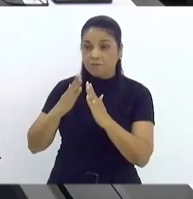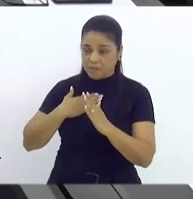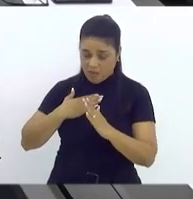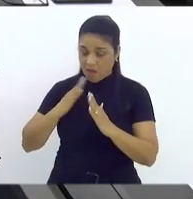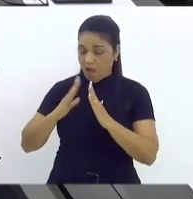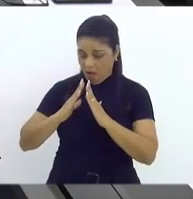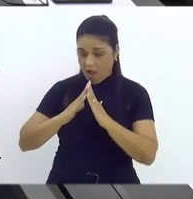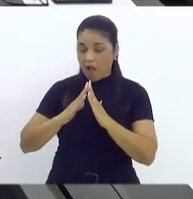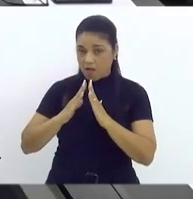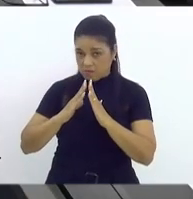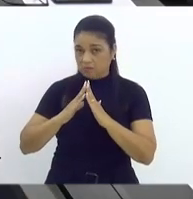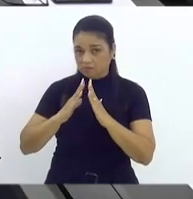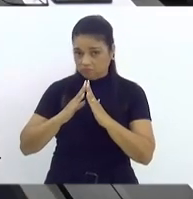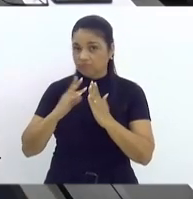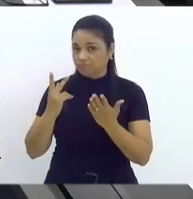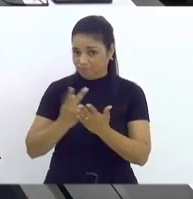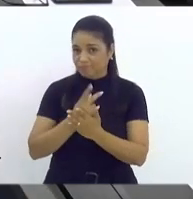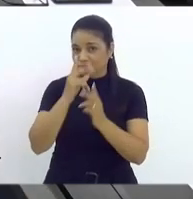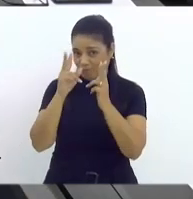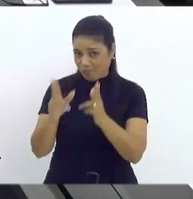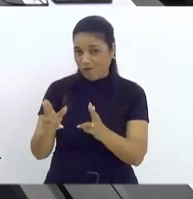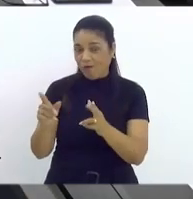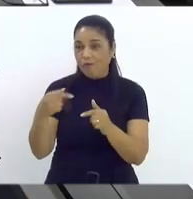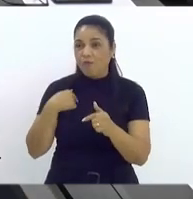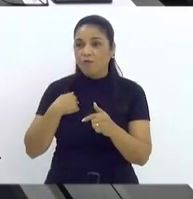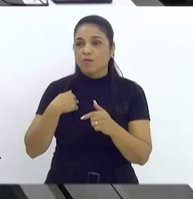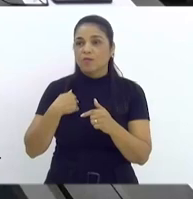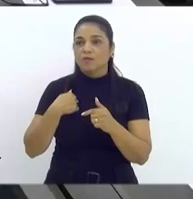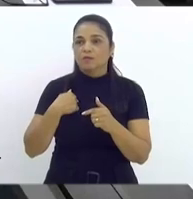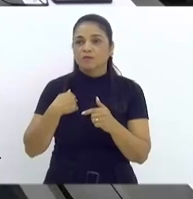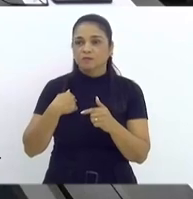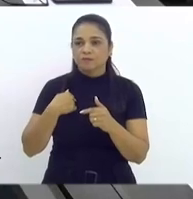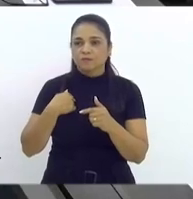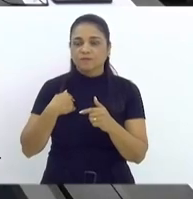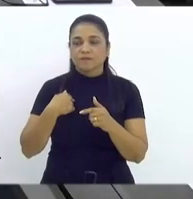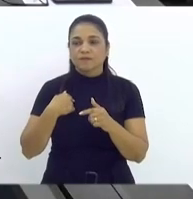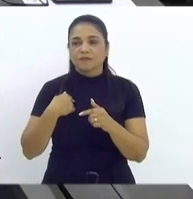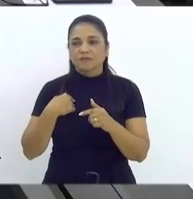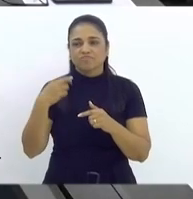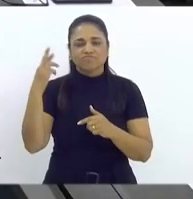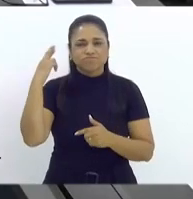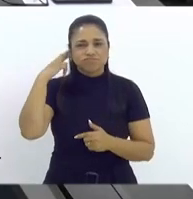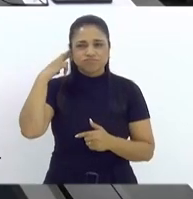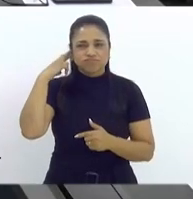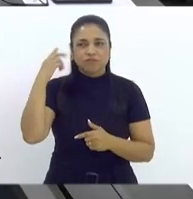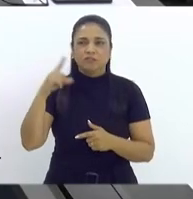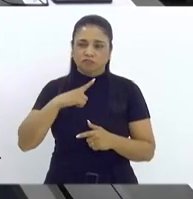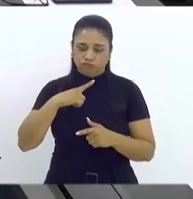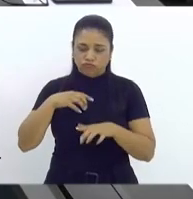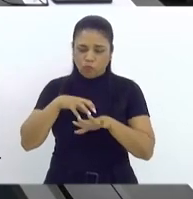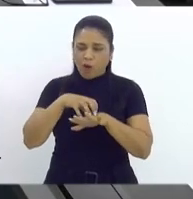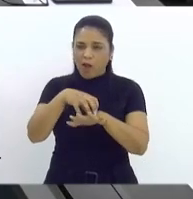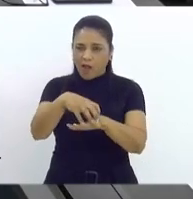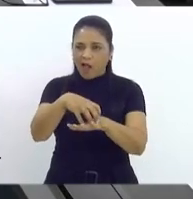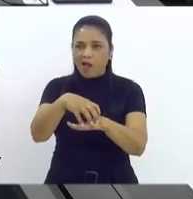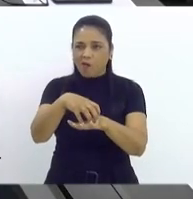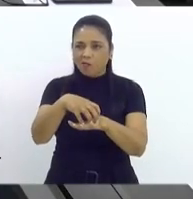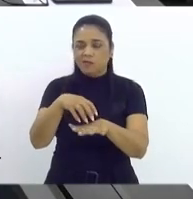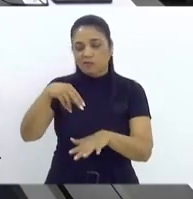A pessoa... Eu fui até lá embaixo para ter ciência que tinha uma viatura escrito Naturgy.